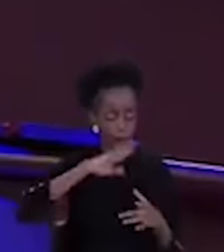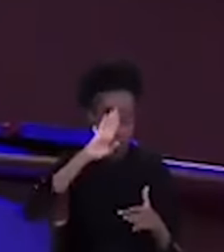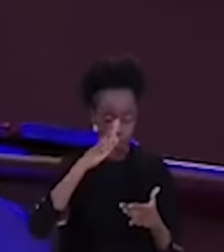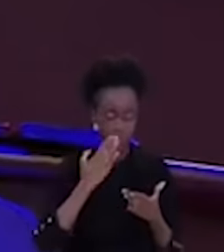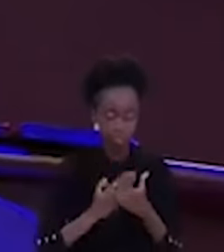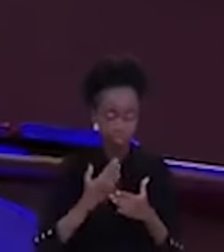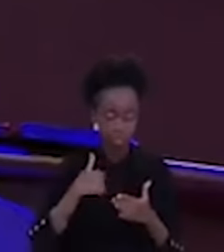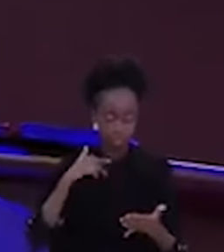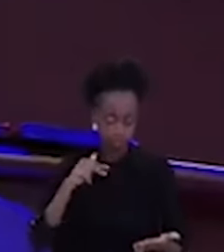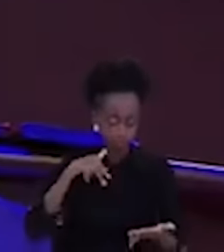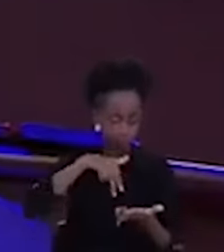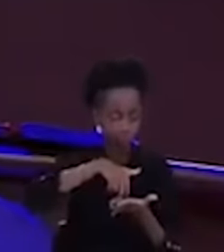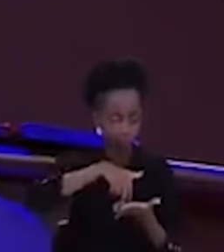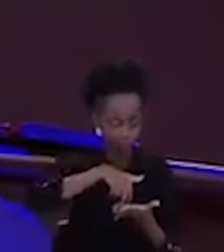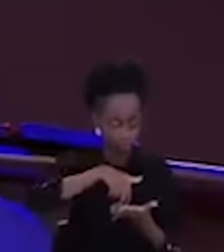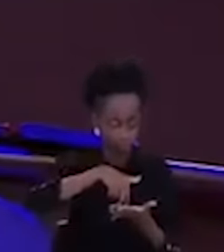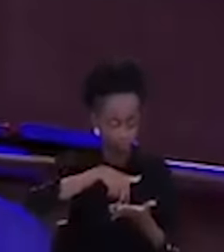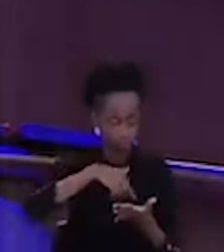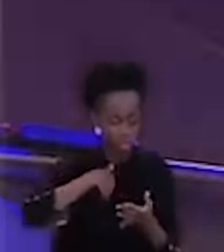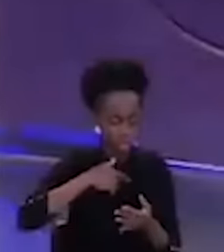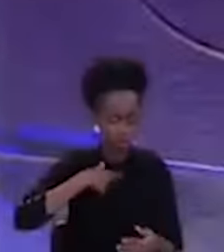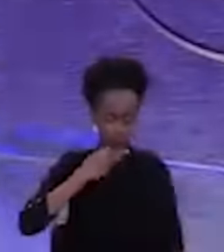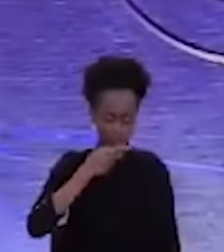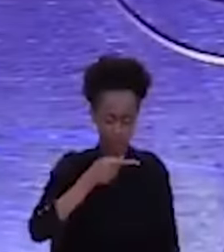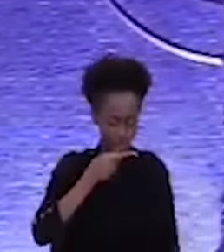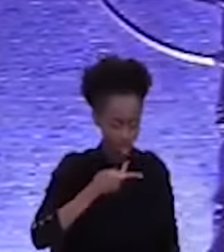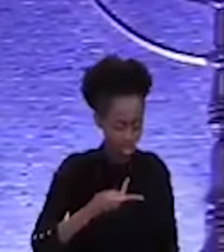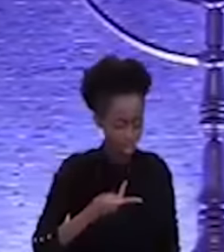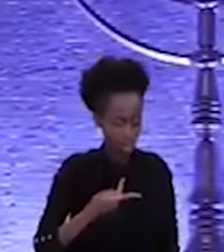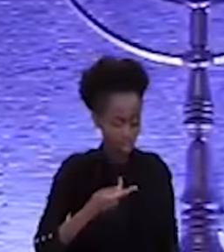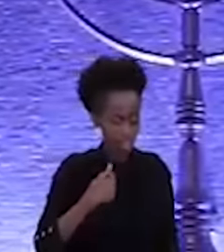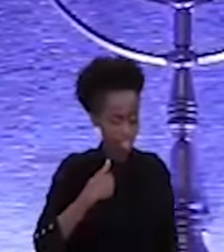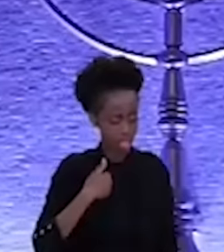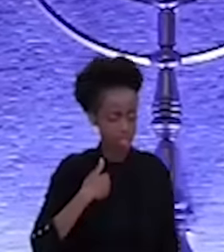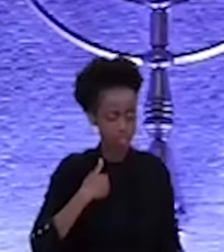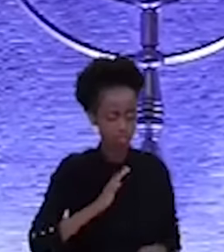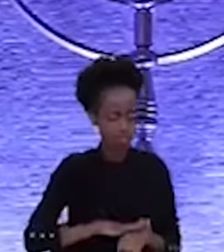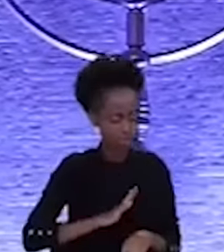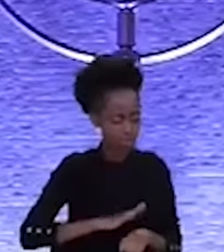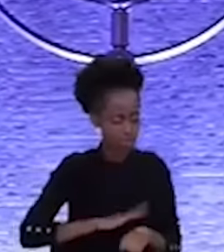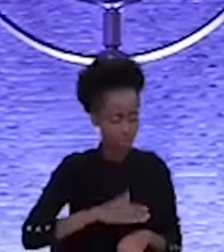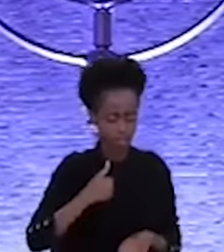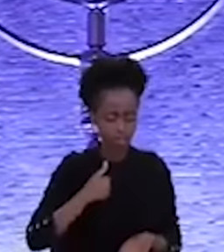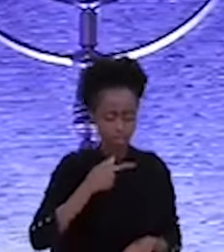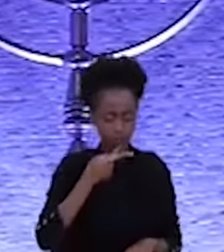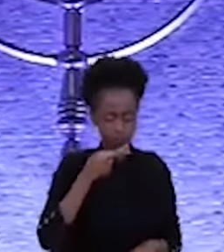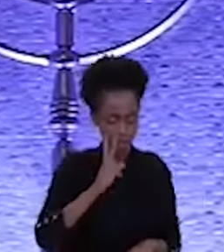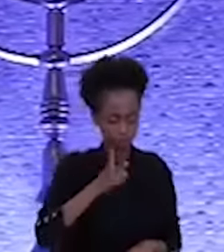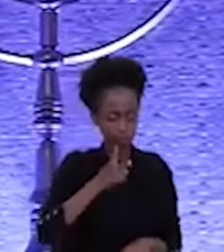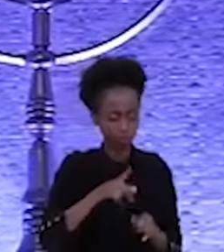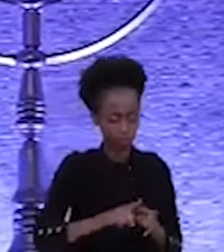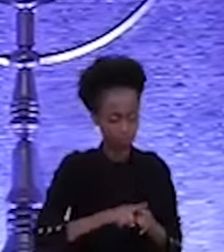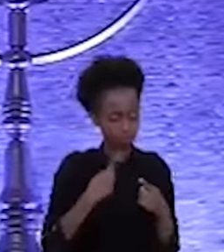vim. E porque eu criei, eu falei. E eu falo, eis-me aqui,